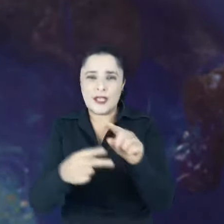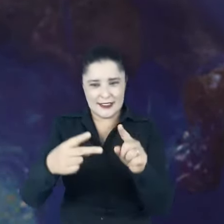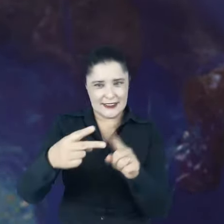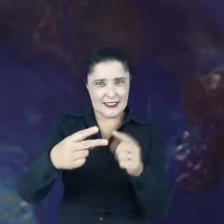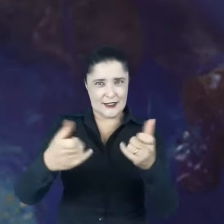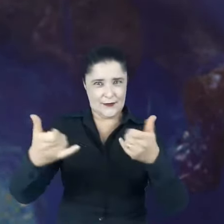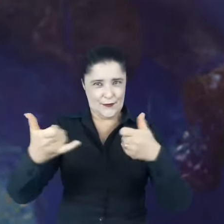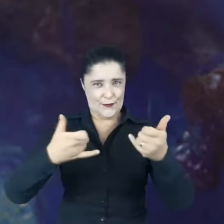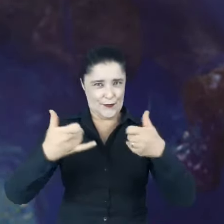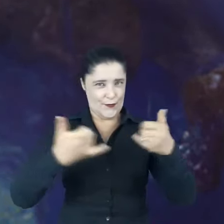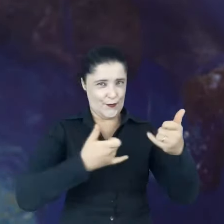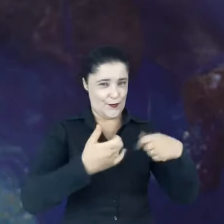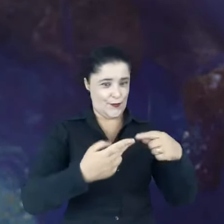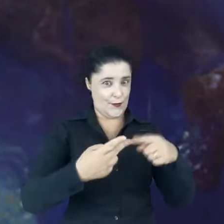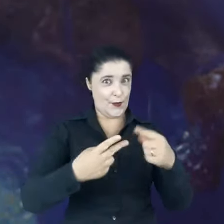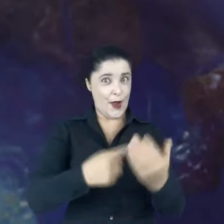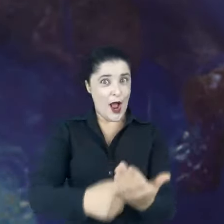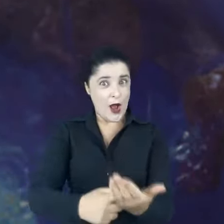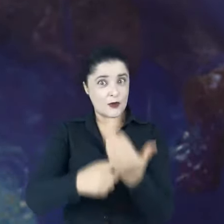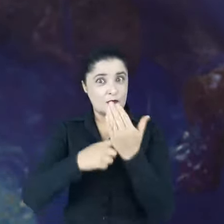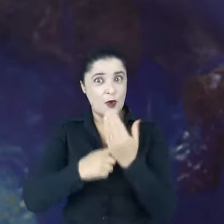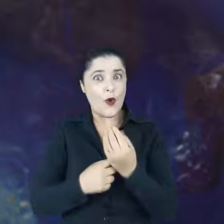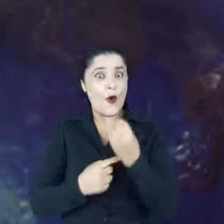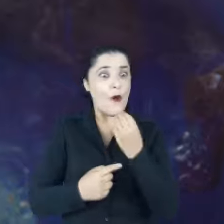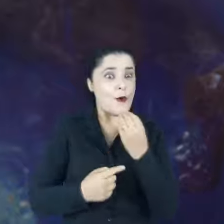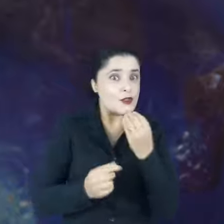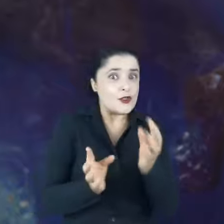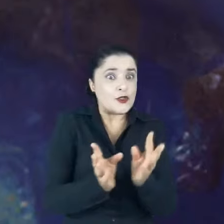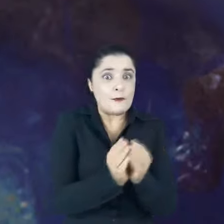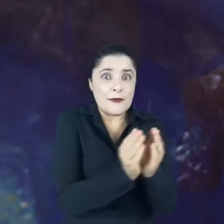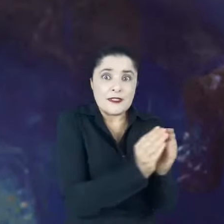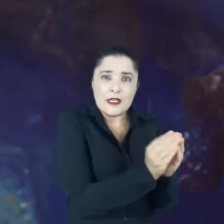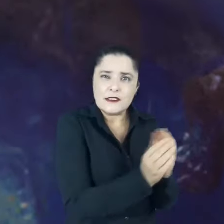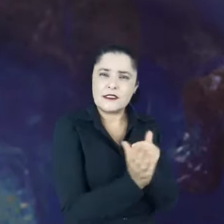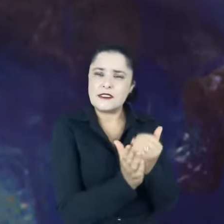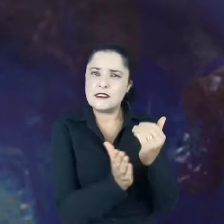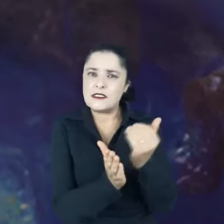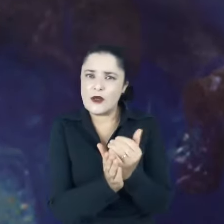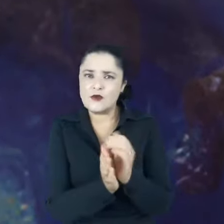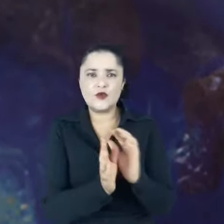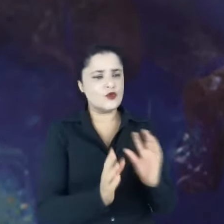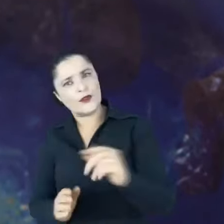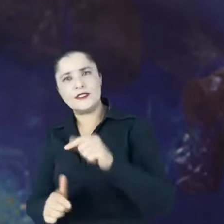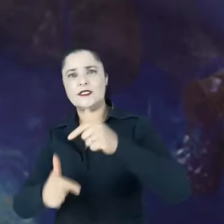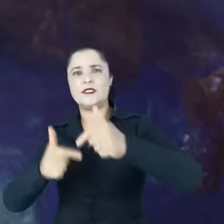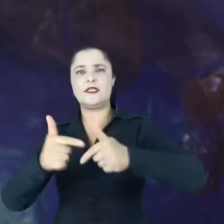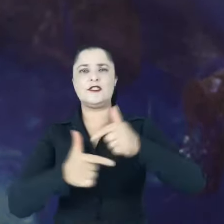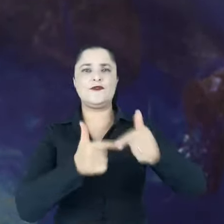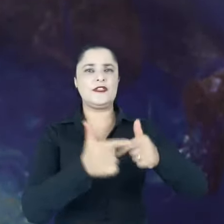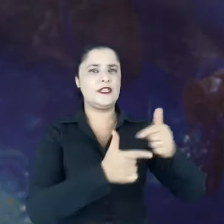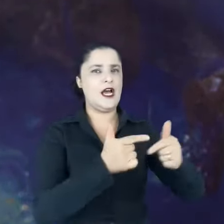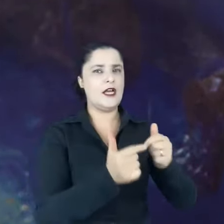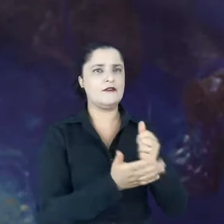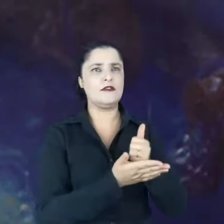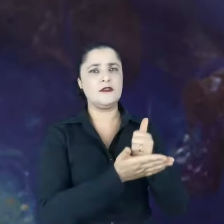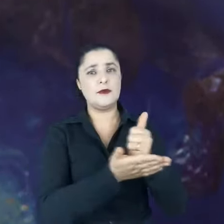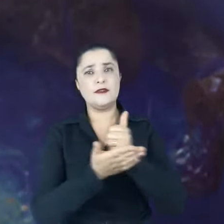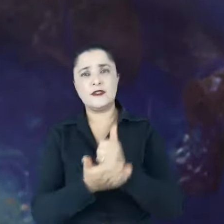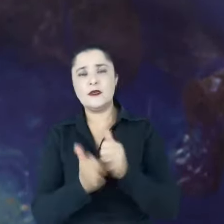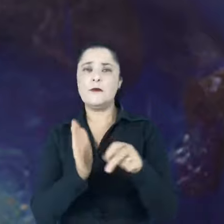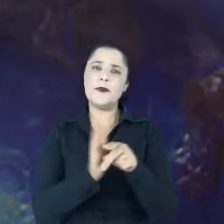buscar a otimização de todas as atividades de transporte e logística com base